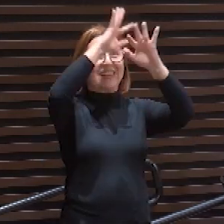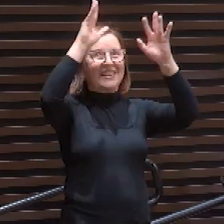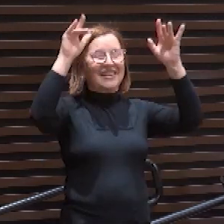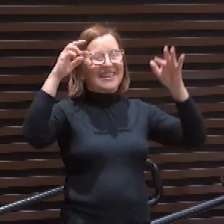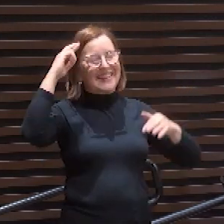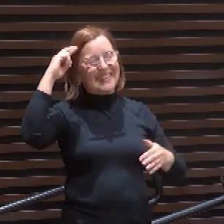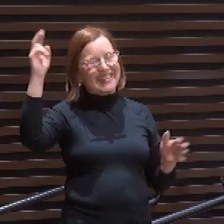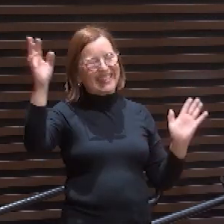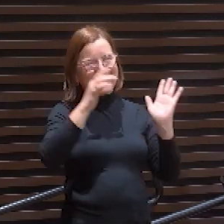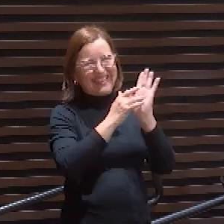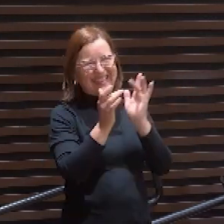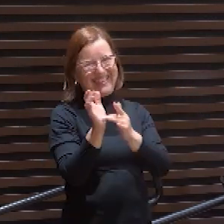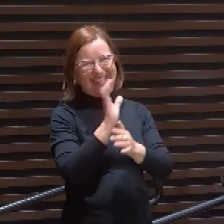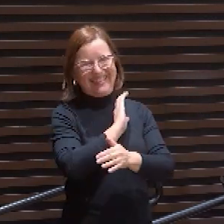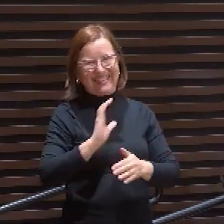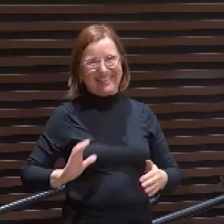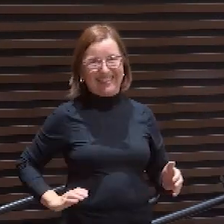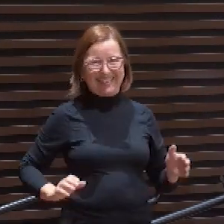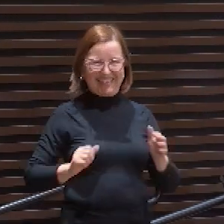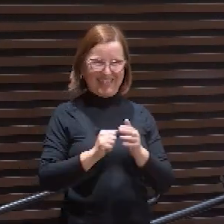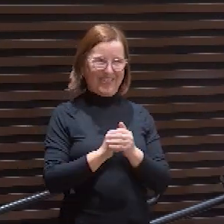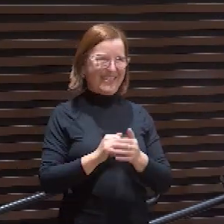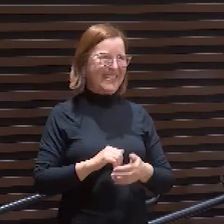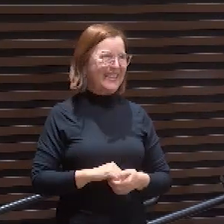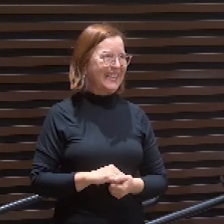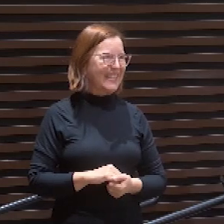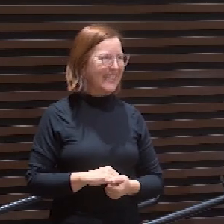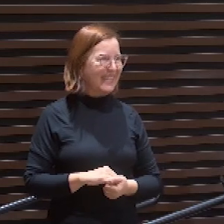Senhor Jesus Cristo.